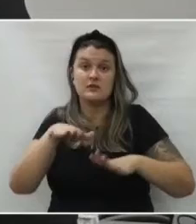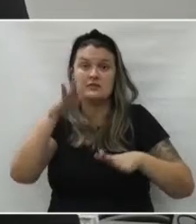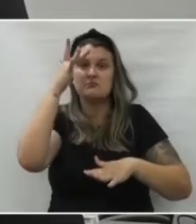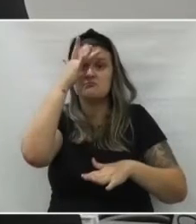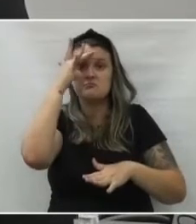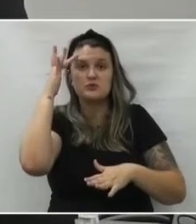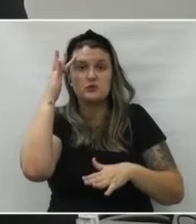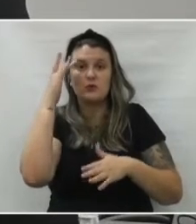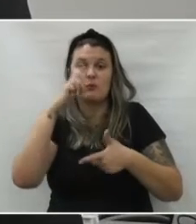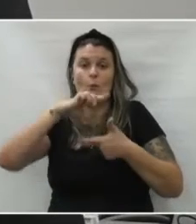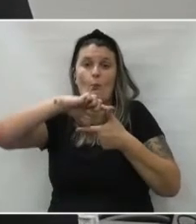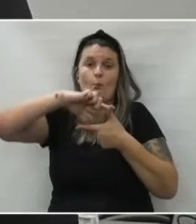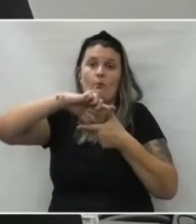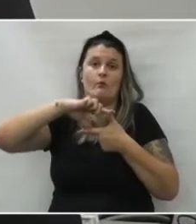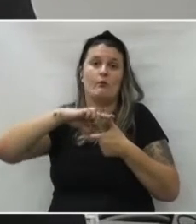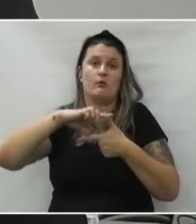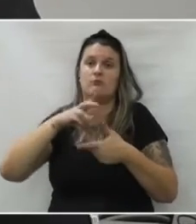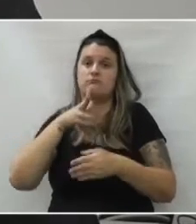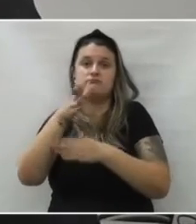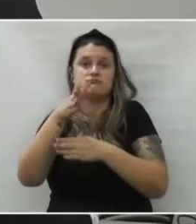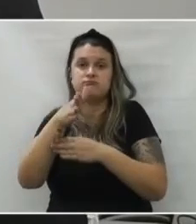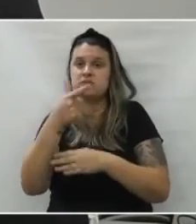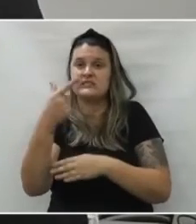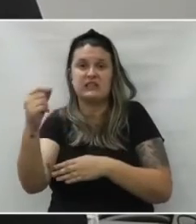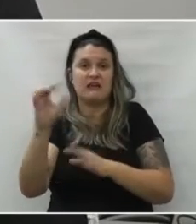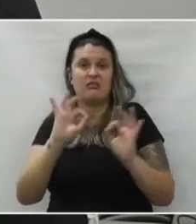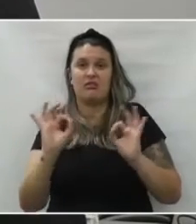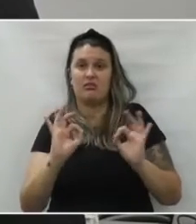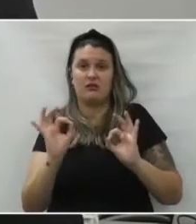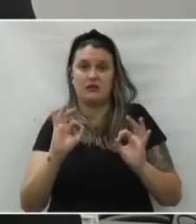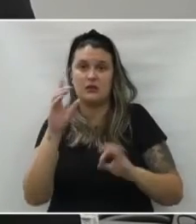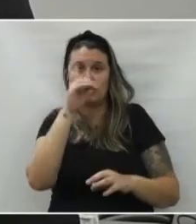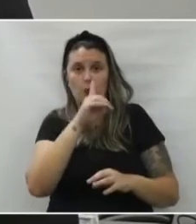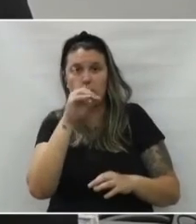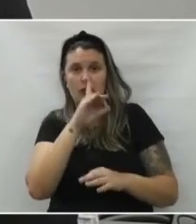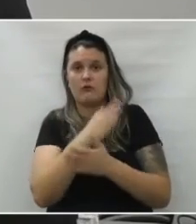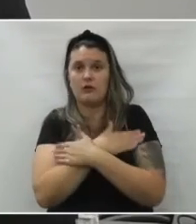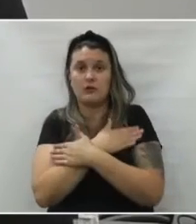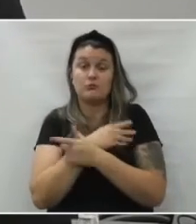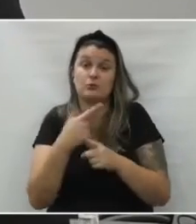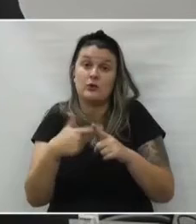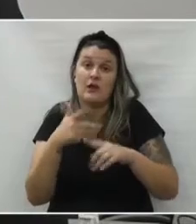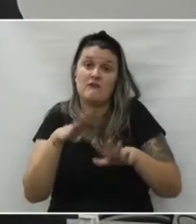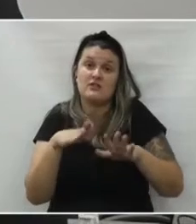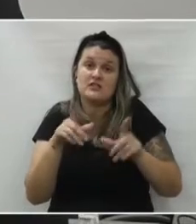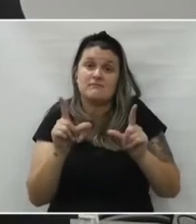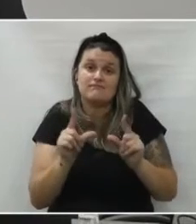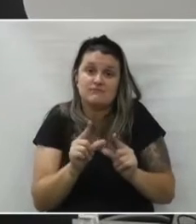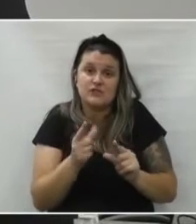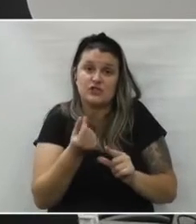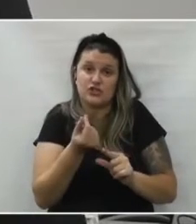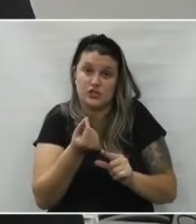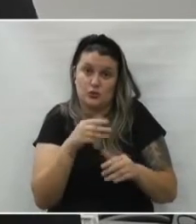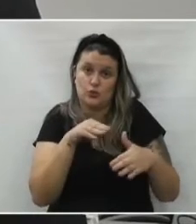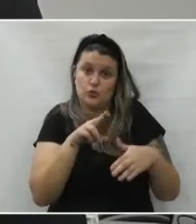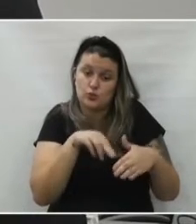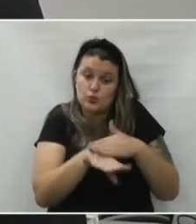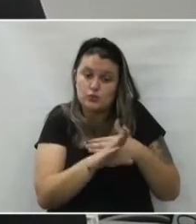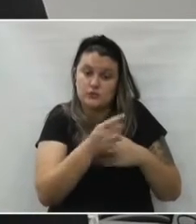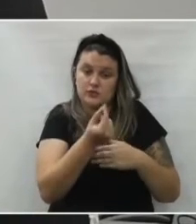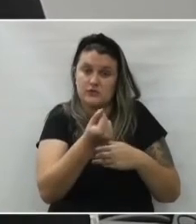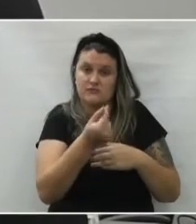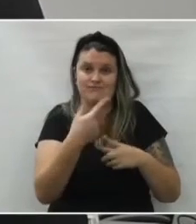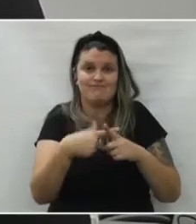fica restrita a não frequentar, a não sair num domingo e num feriado, por economizar, né? Por se privar